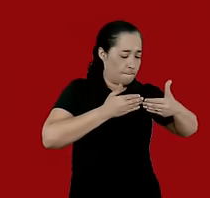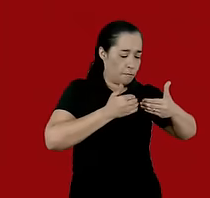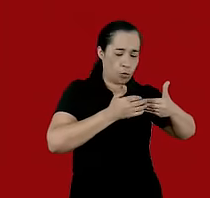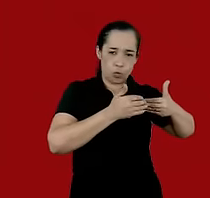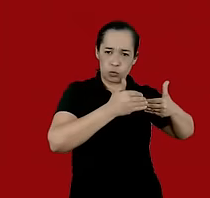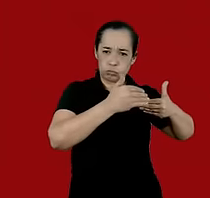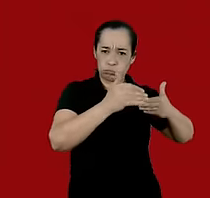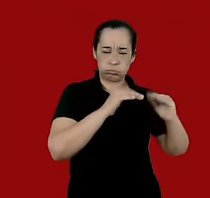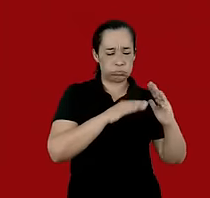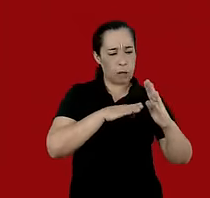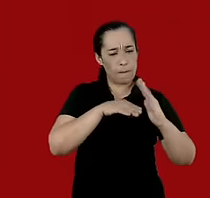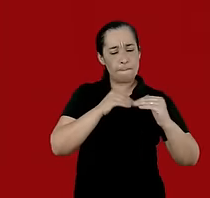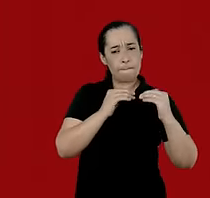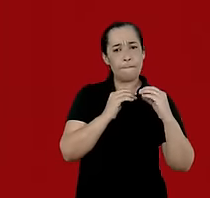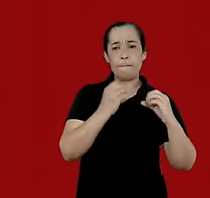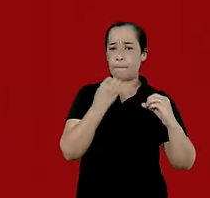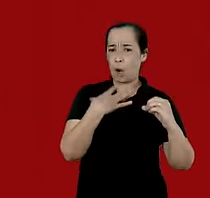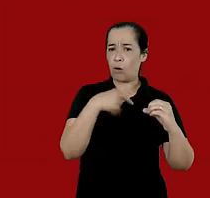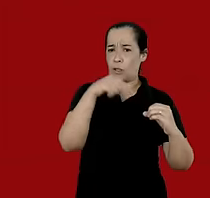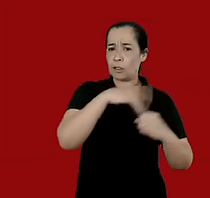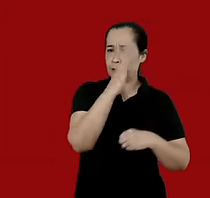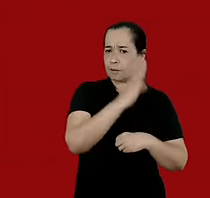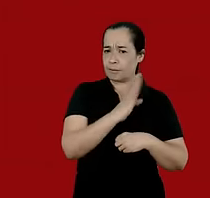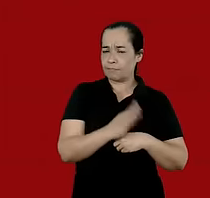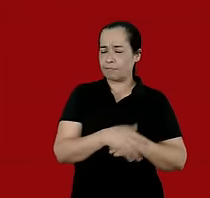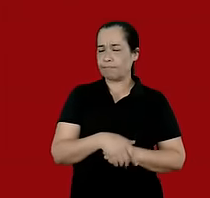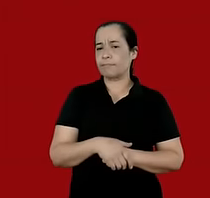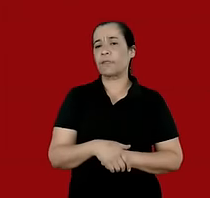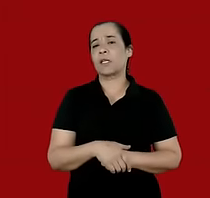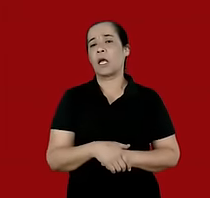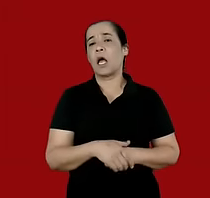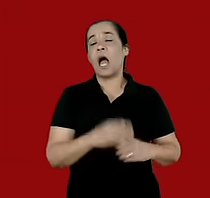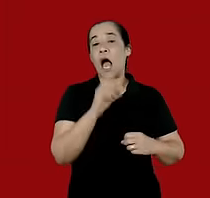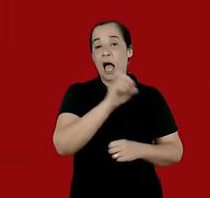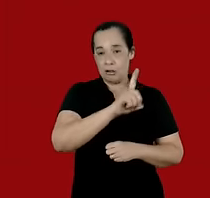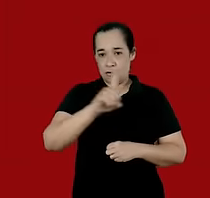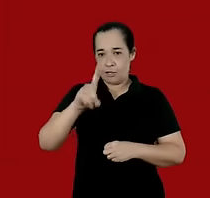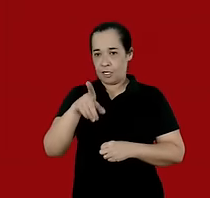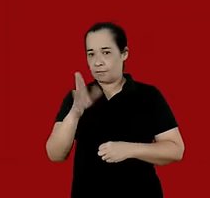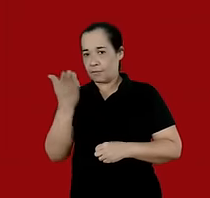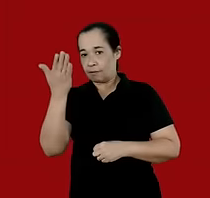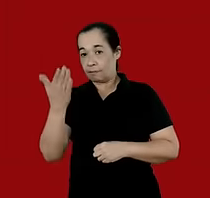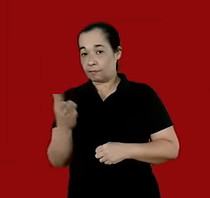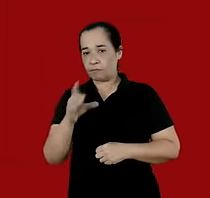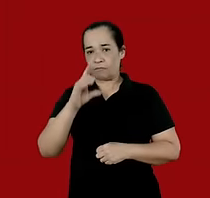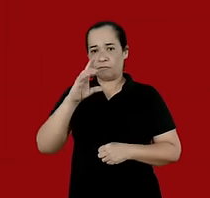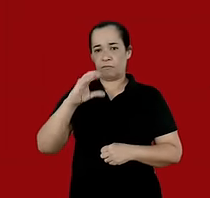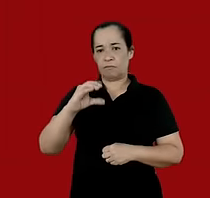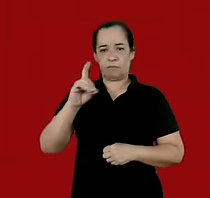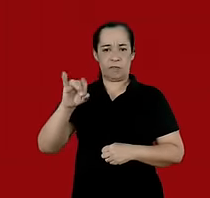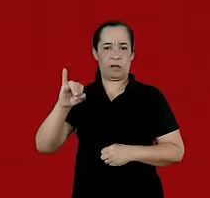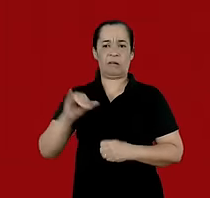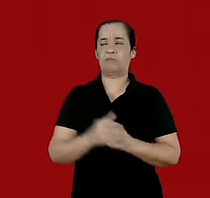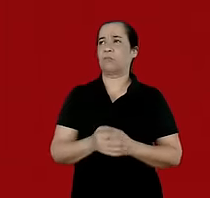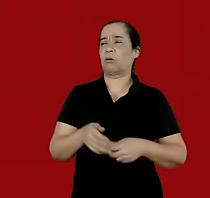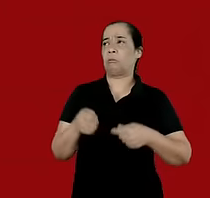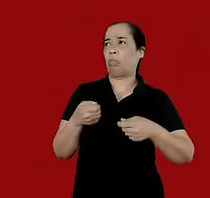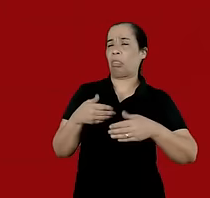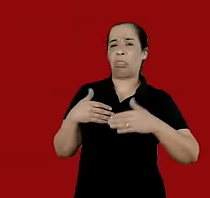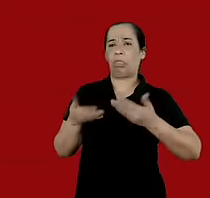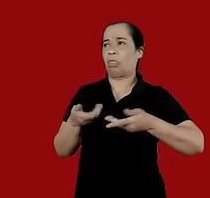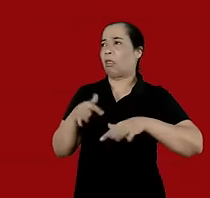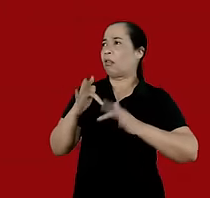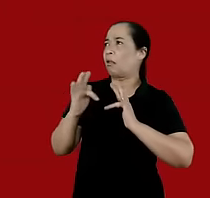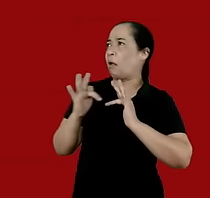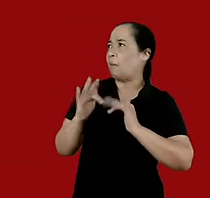bem no Brasil e a gente percebe também no gráfico à direita que esse índice sem nenhum tratamento de gestão ativa sem nenhum atamento de avaliação de cenário